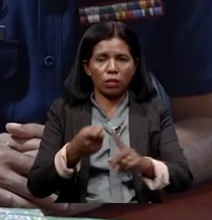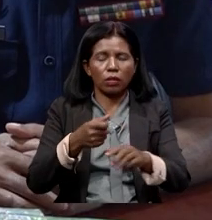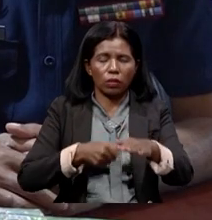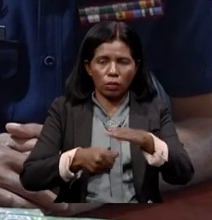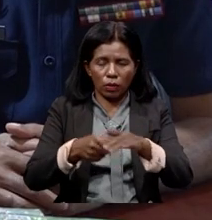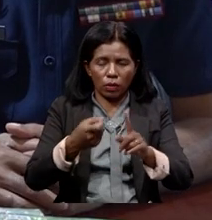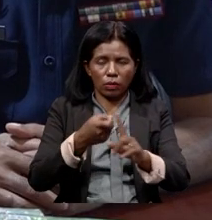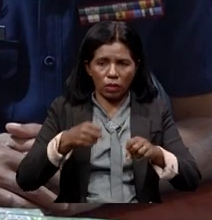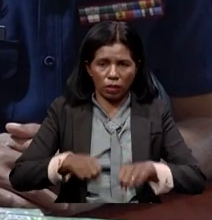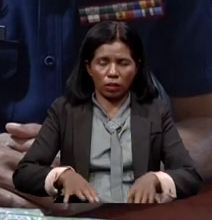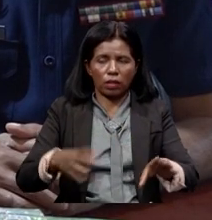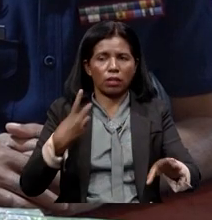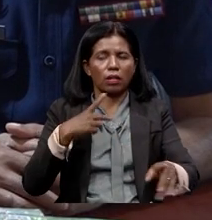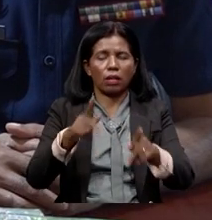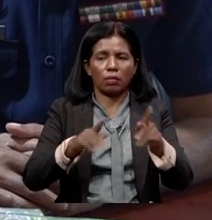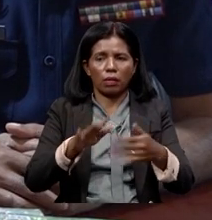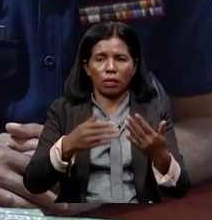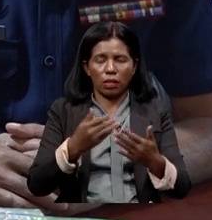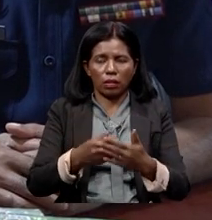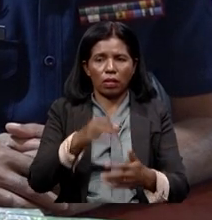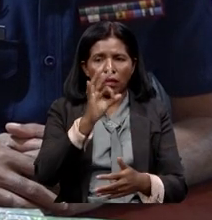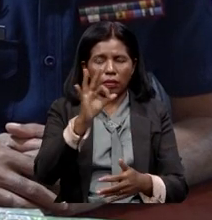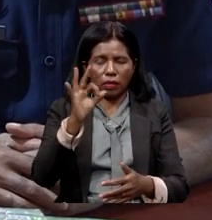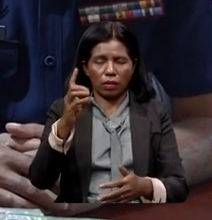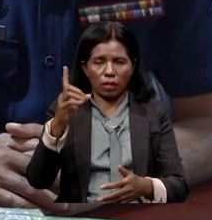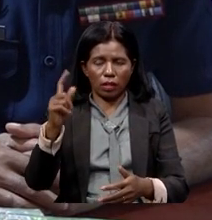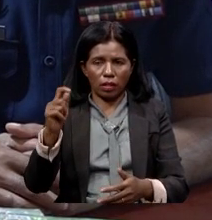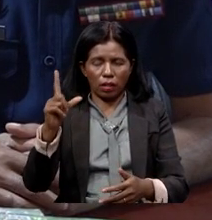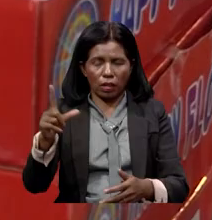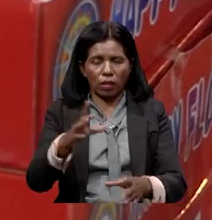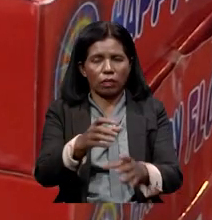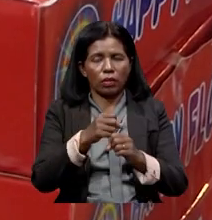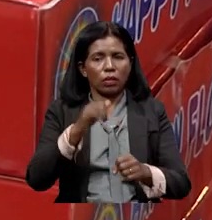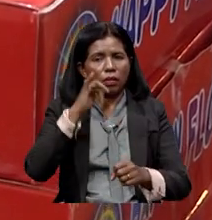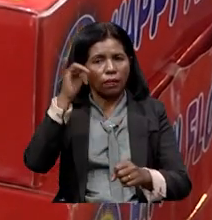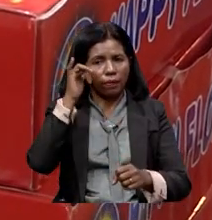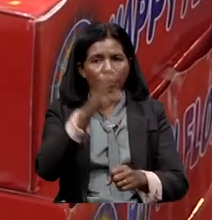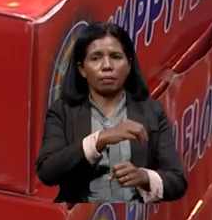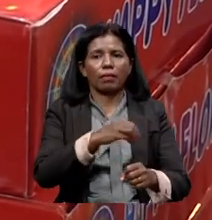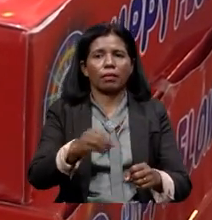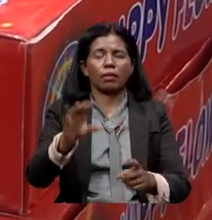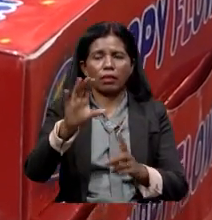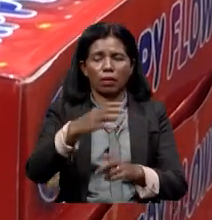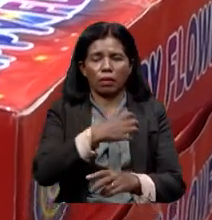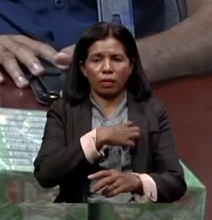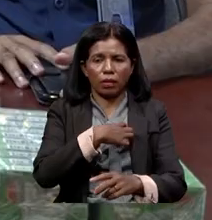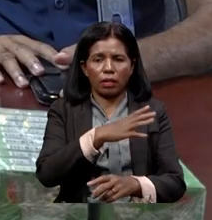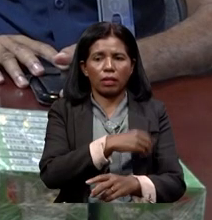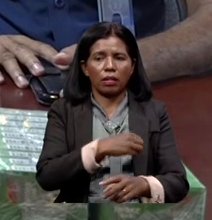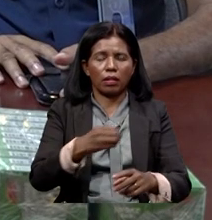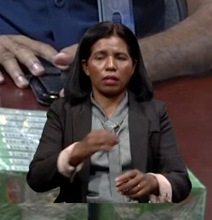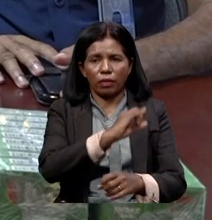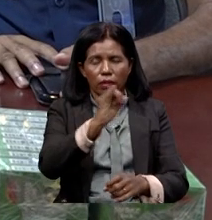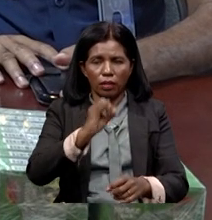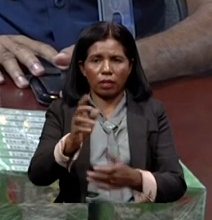nebe makitania maluk sira usi FDTL prende hose. Sasan Hirakne asegura ona iha Komando Jeral PNTL iha Departamento de